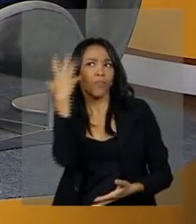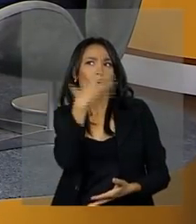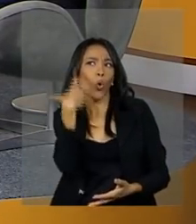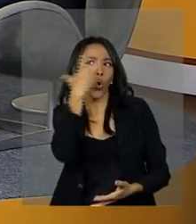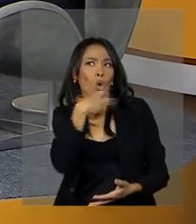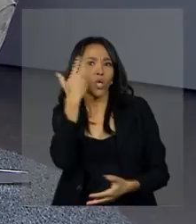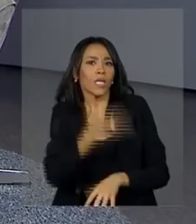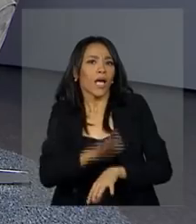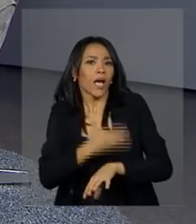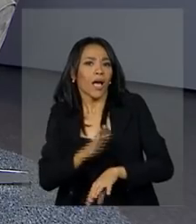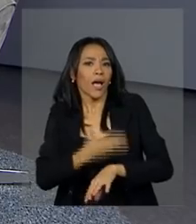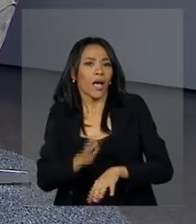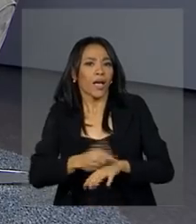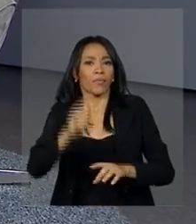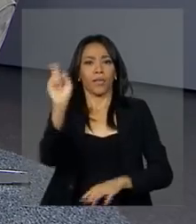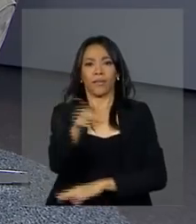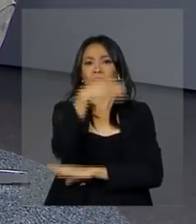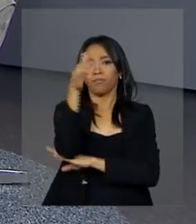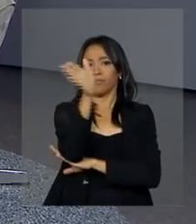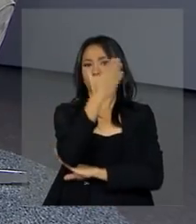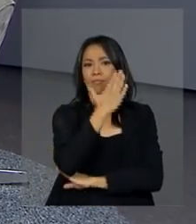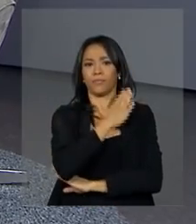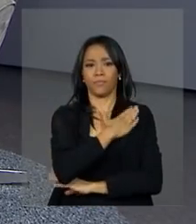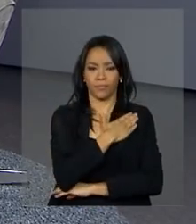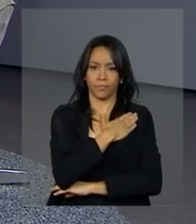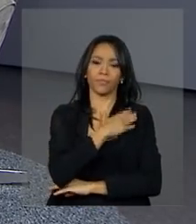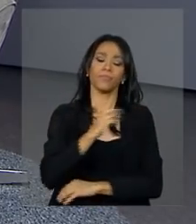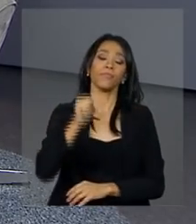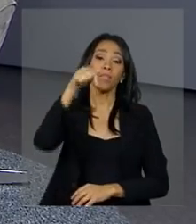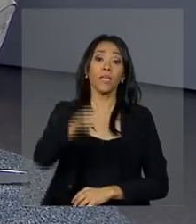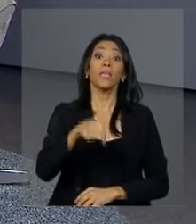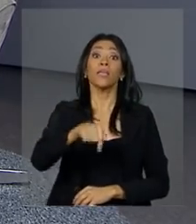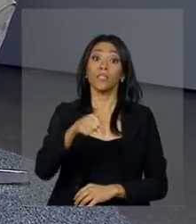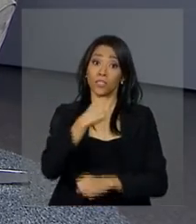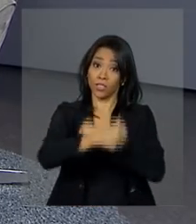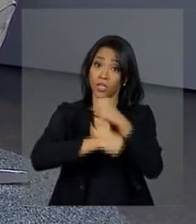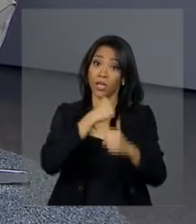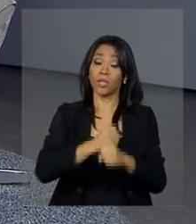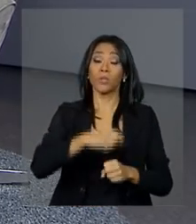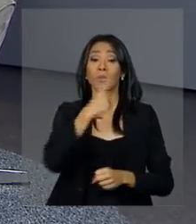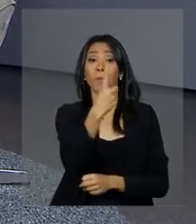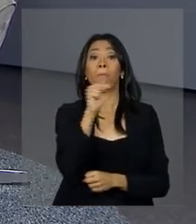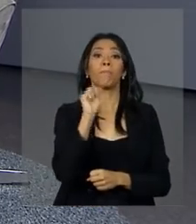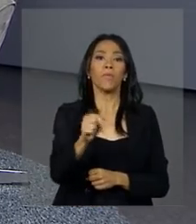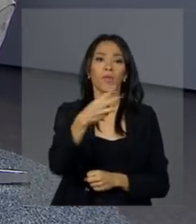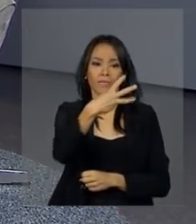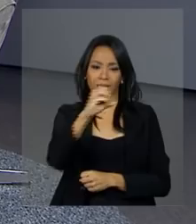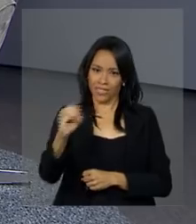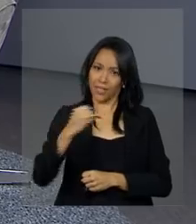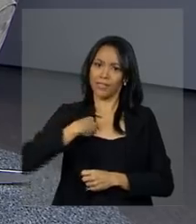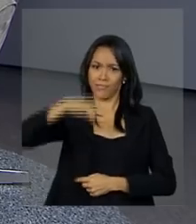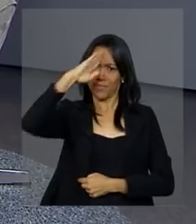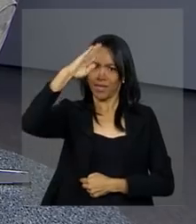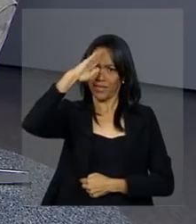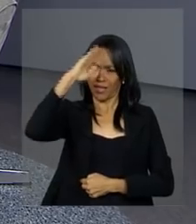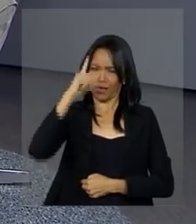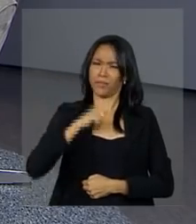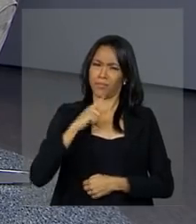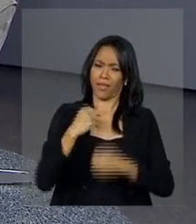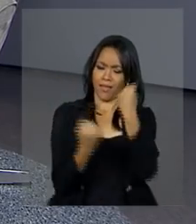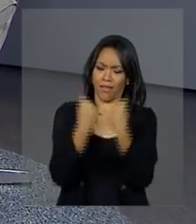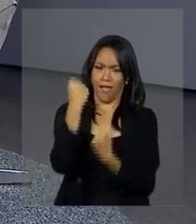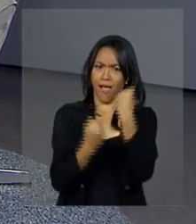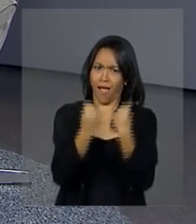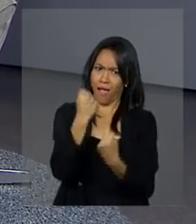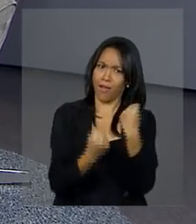as vozes. Deve cantar o hino nacional, né? E este ano o Exército vai se apresentar com 1.300 militares no desfile de Brasília, além dos carros blindados. E uma